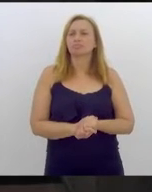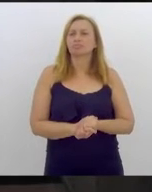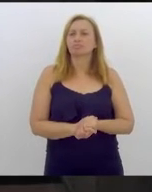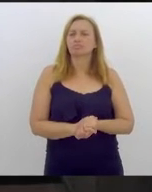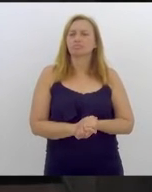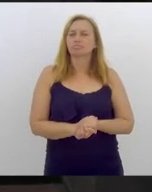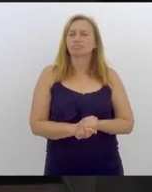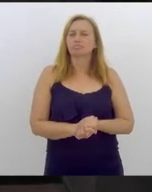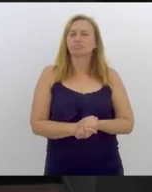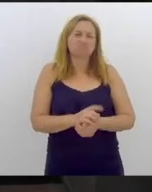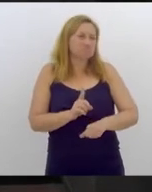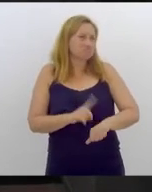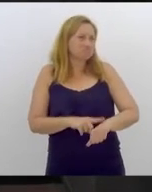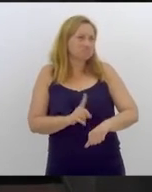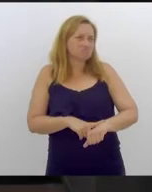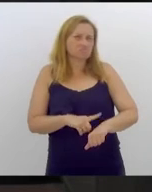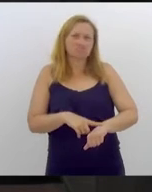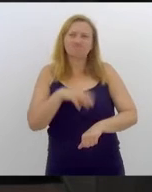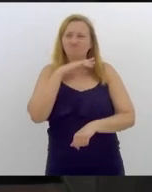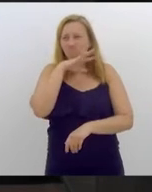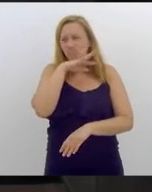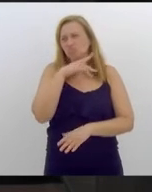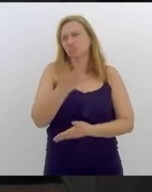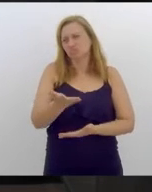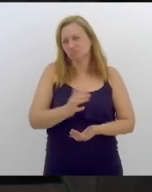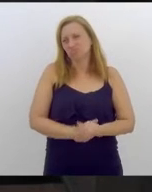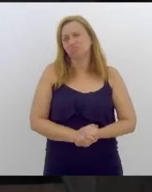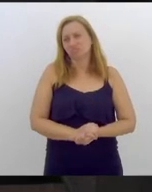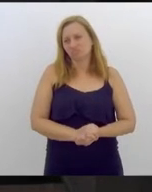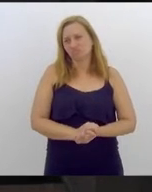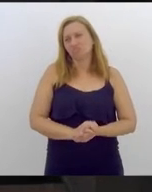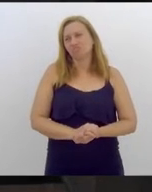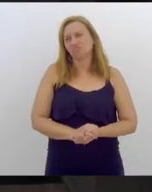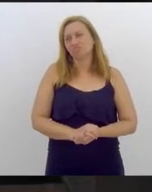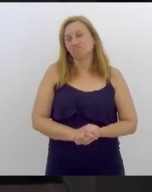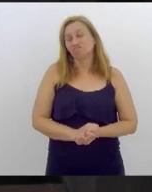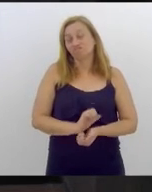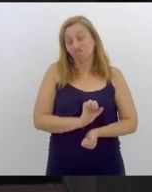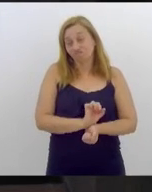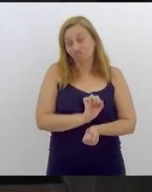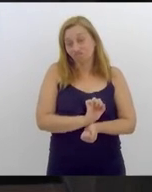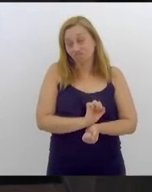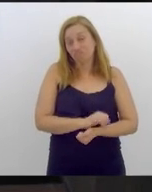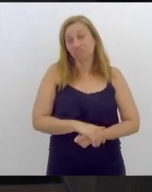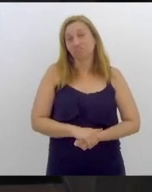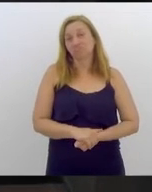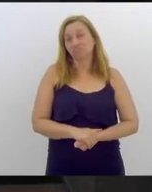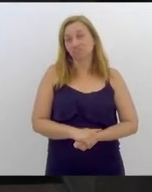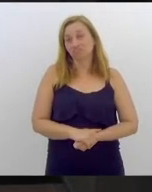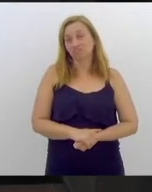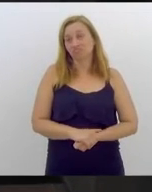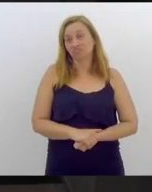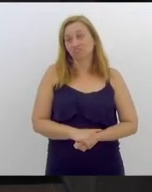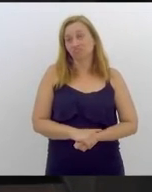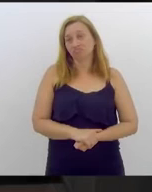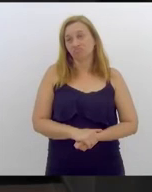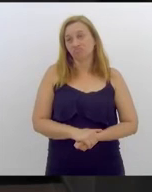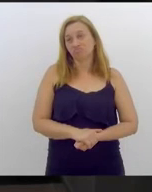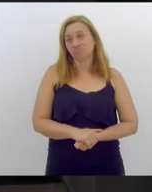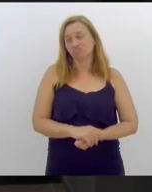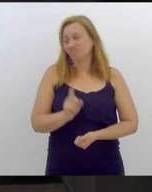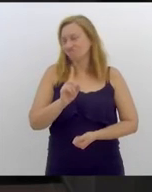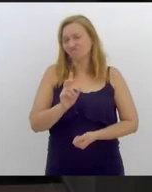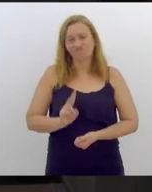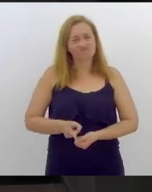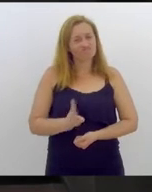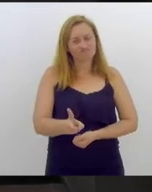no momento muito ruim que eu espero que isso não continue